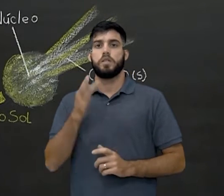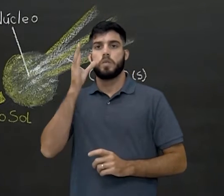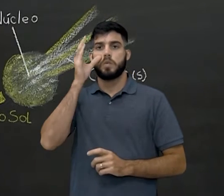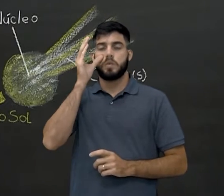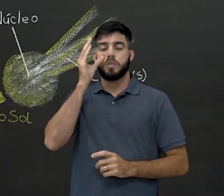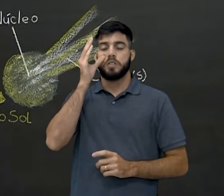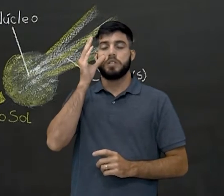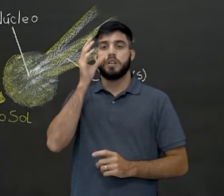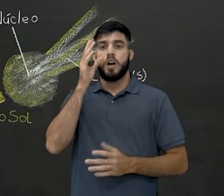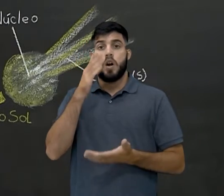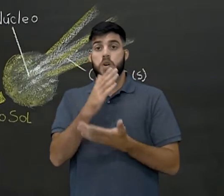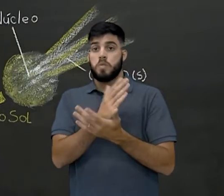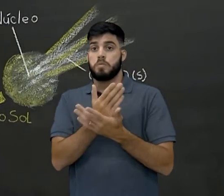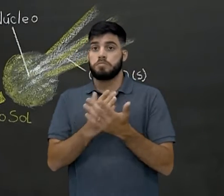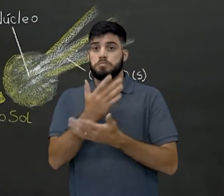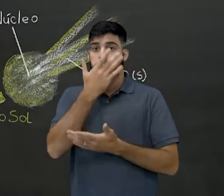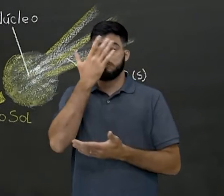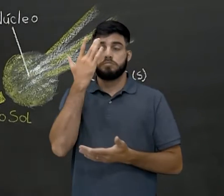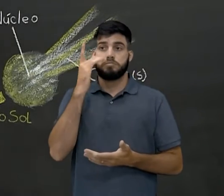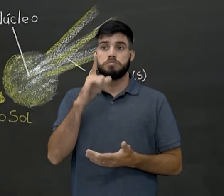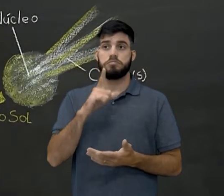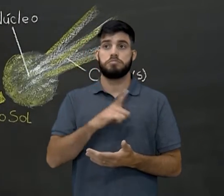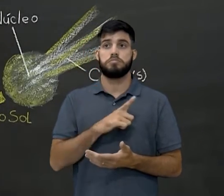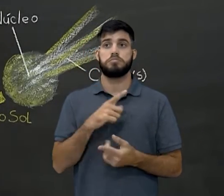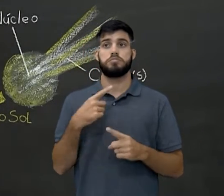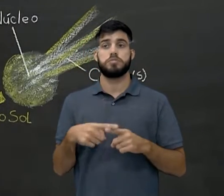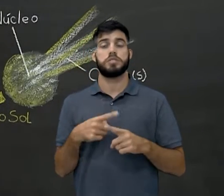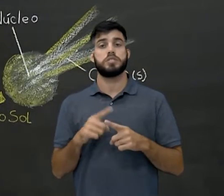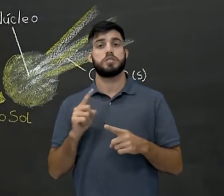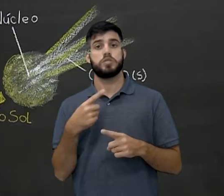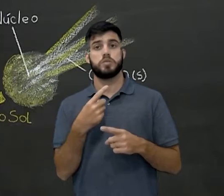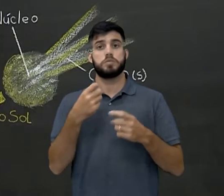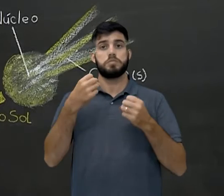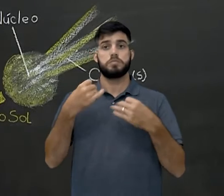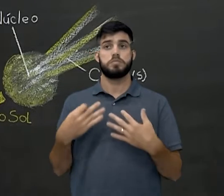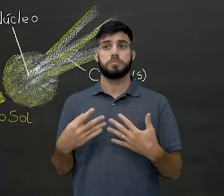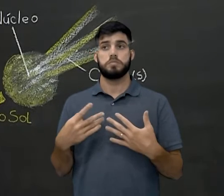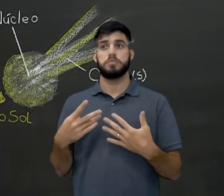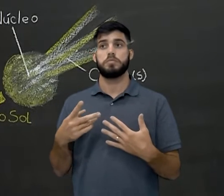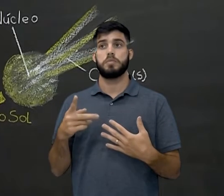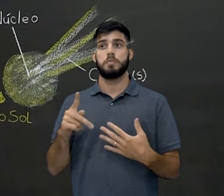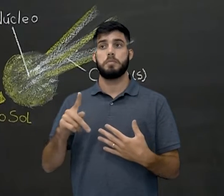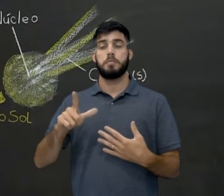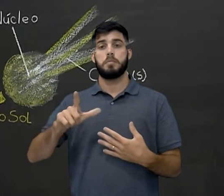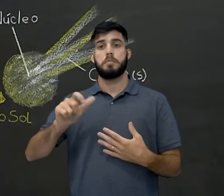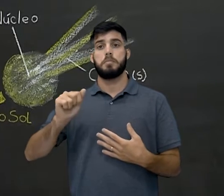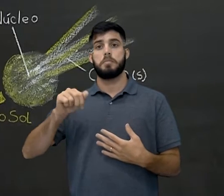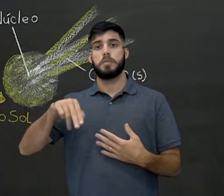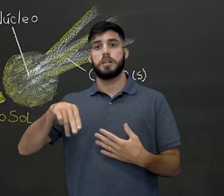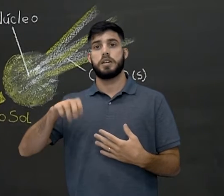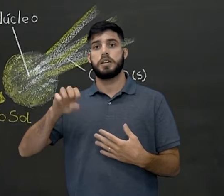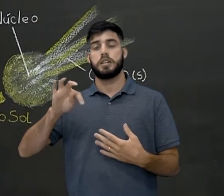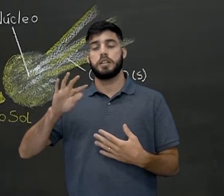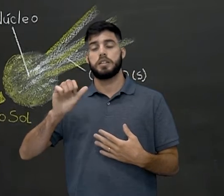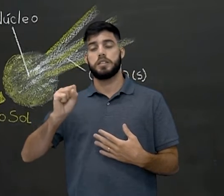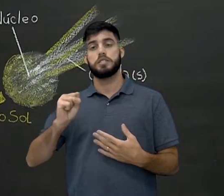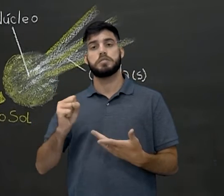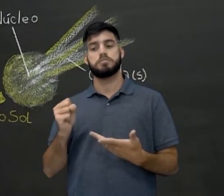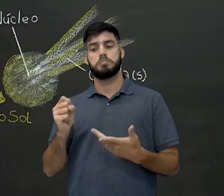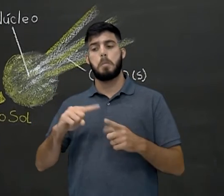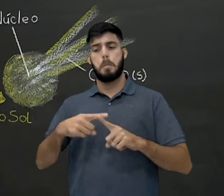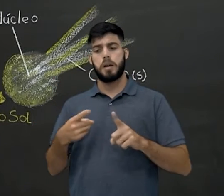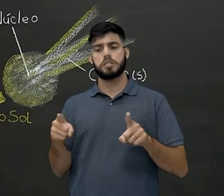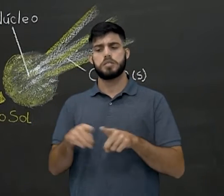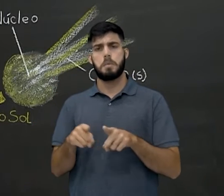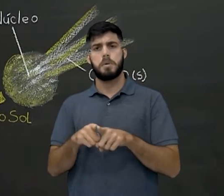algumas pessoas têm é porque a gente fala de planetas e a gente sempre vai falar também dos satélites naturais. Porque os